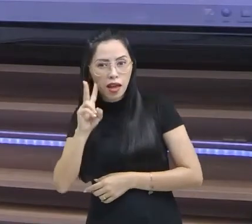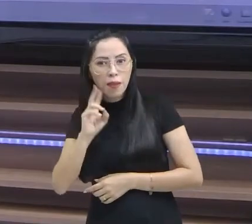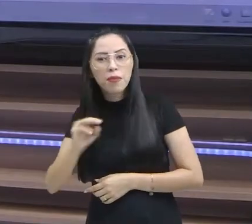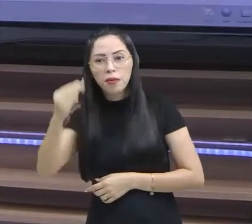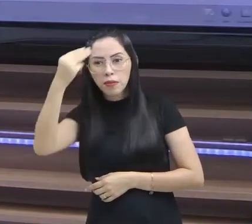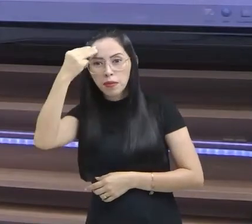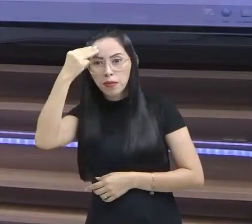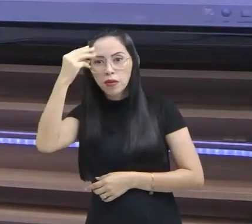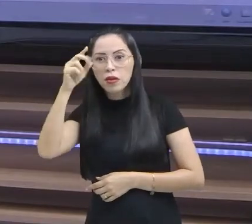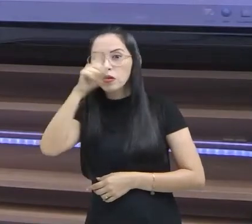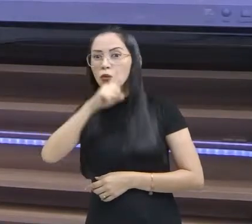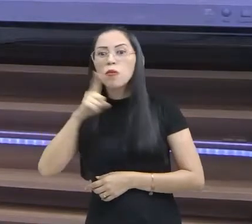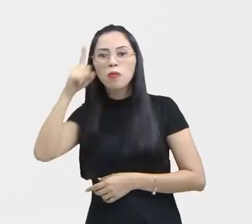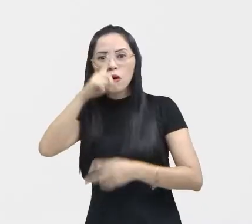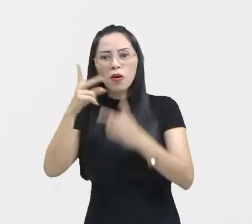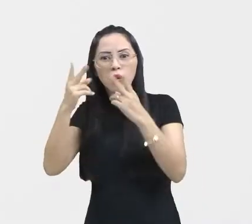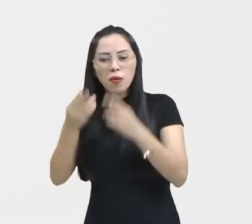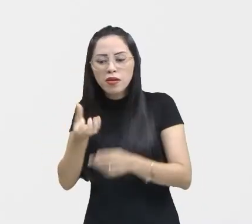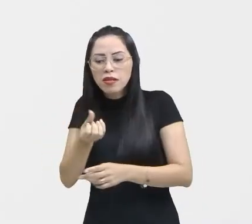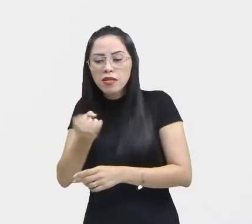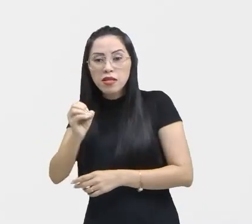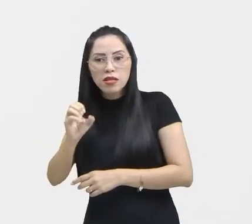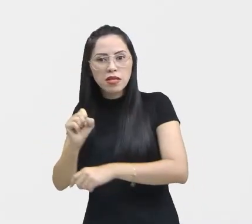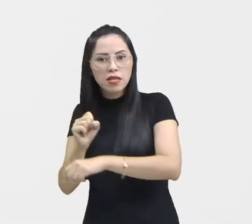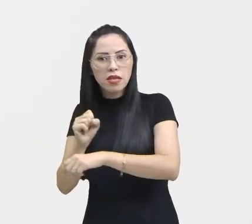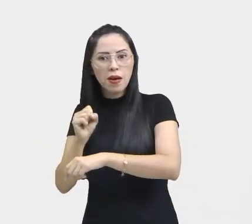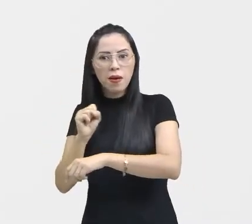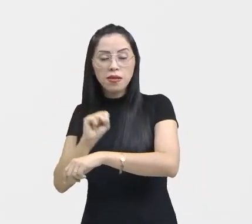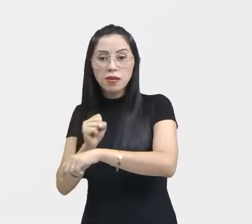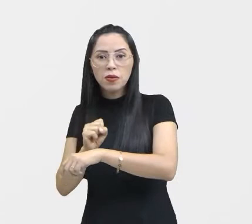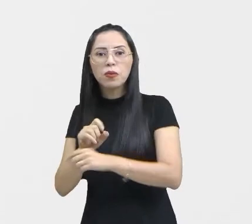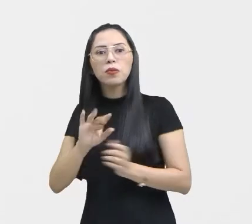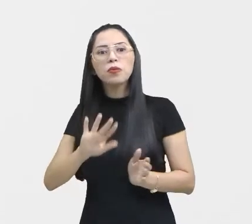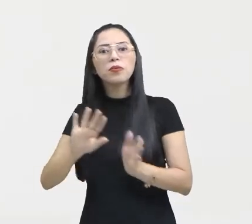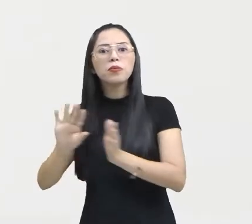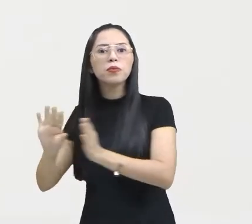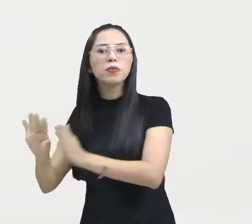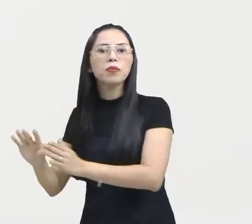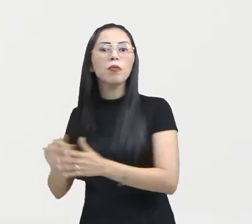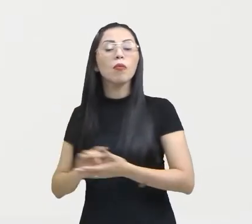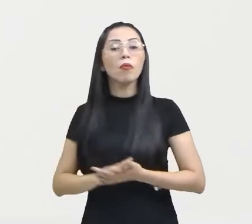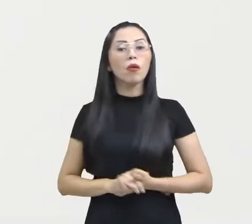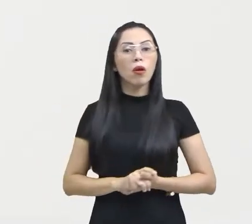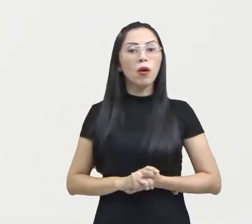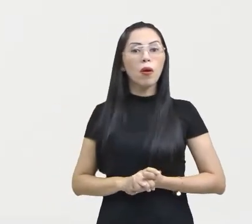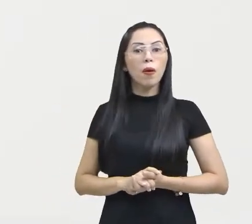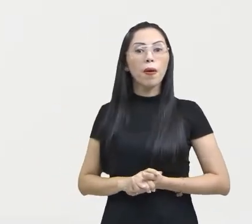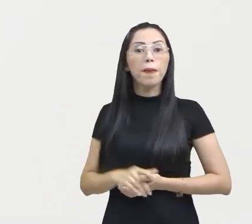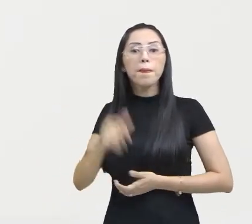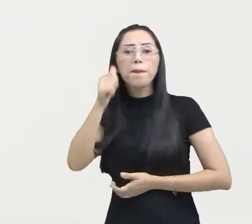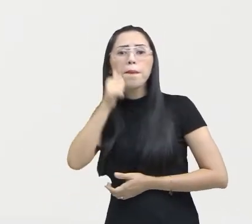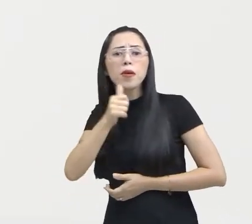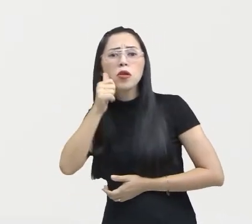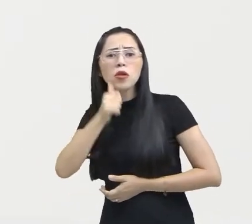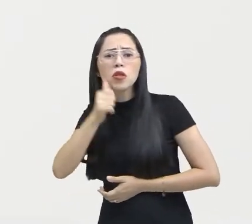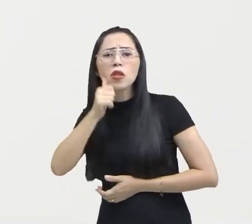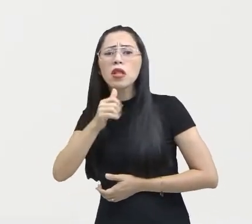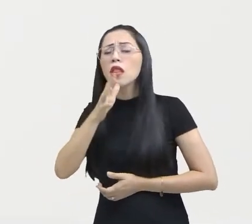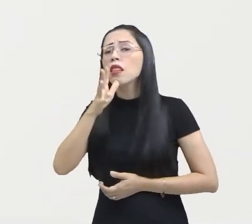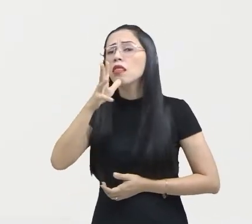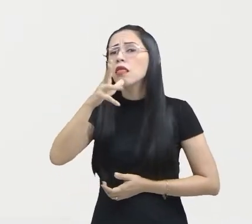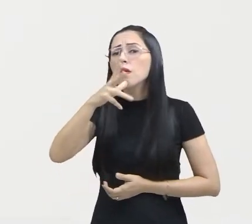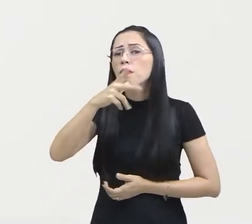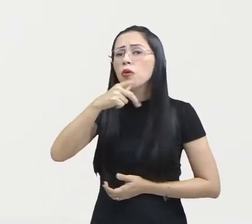minutos. Vamos ao nosso segundo problema. Maria demorou 2 minutos e 25